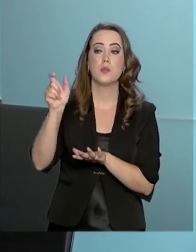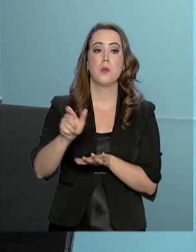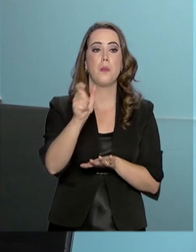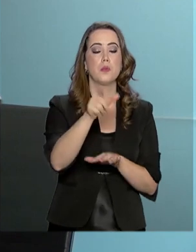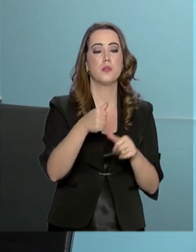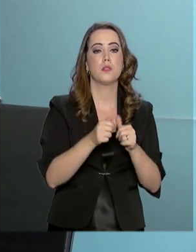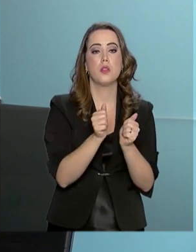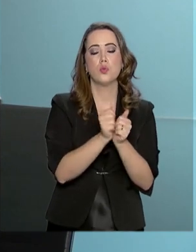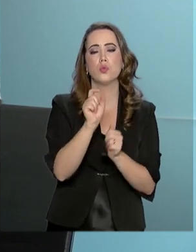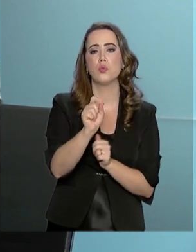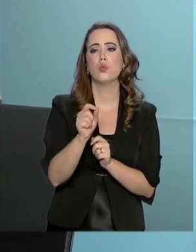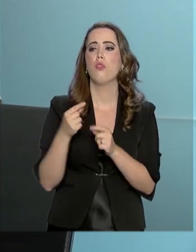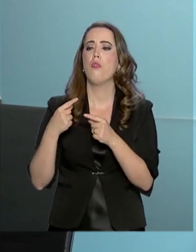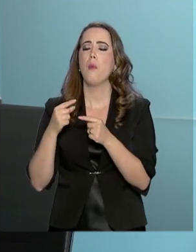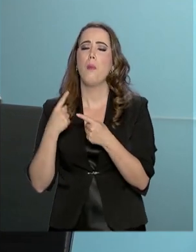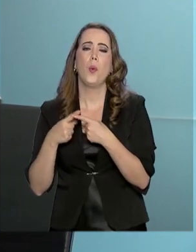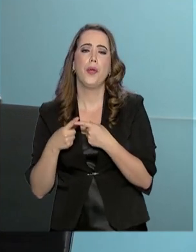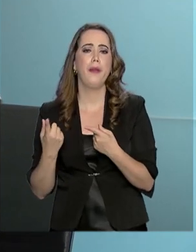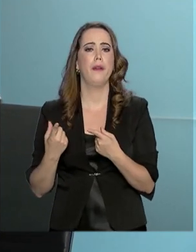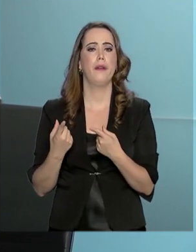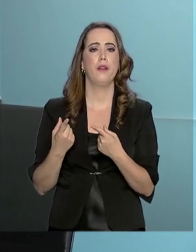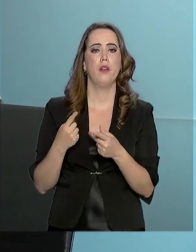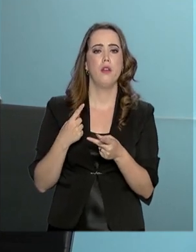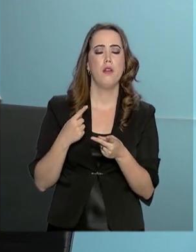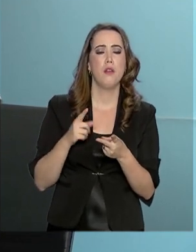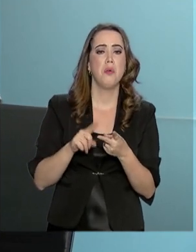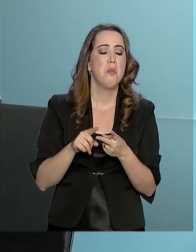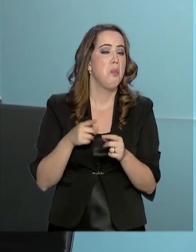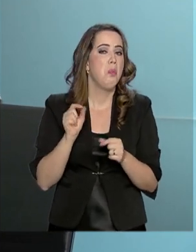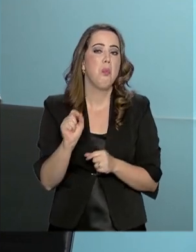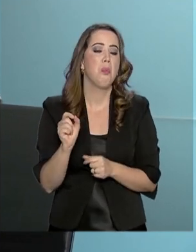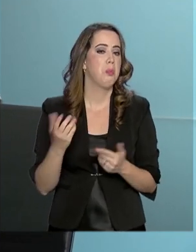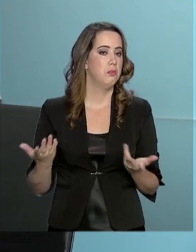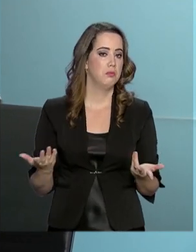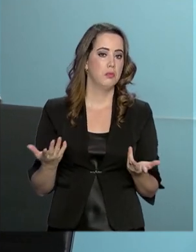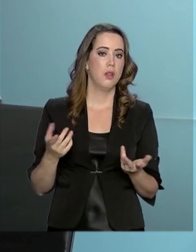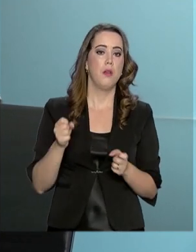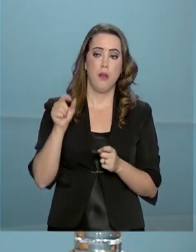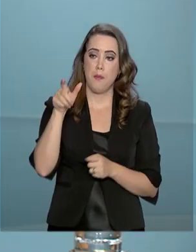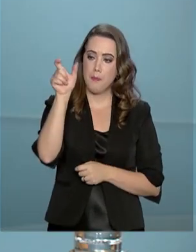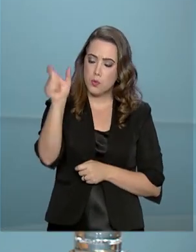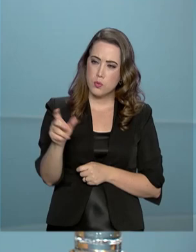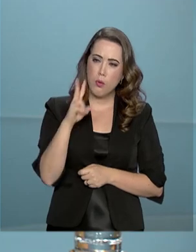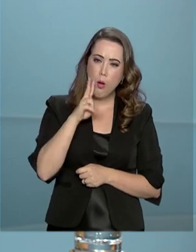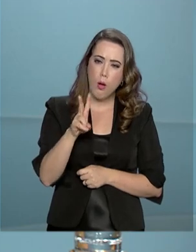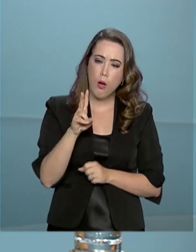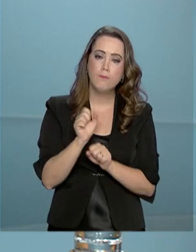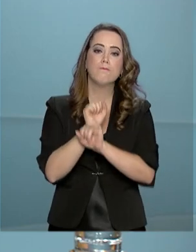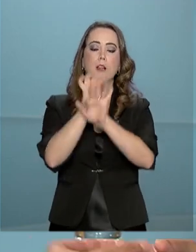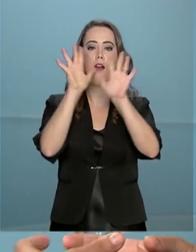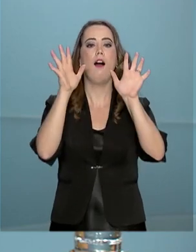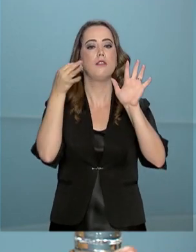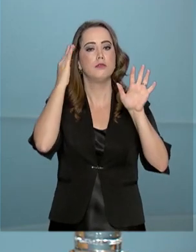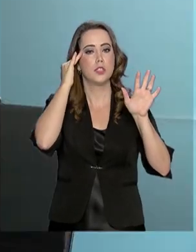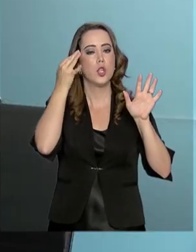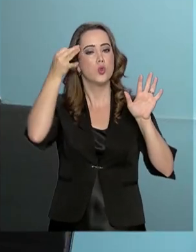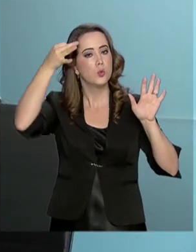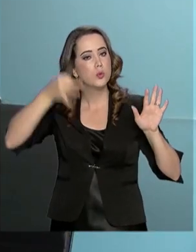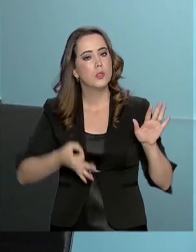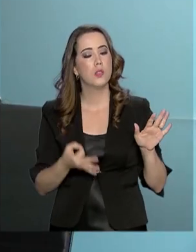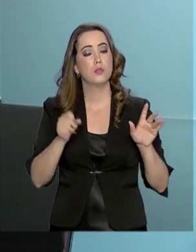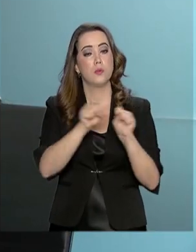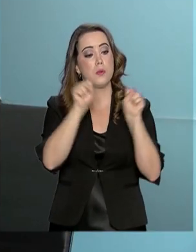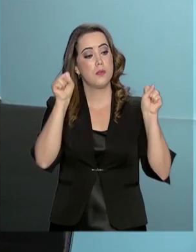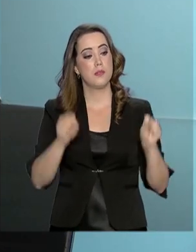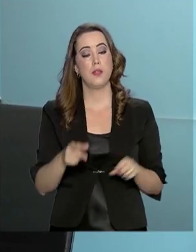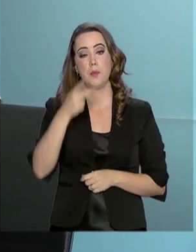lá, fazendo o que, representando tal interesse, tem que estar clara para o cidadão. E isso vai estar nesse sistema que o